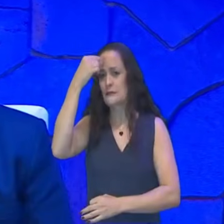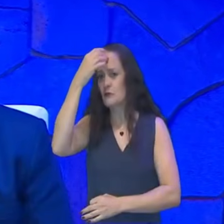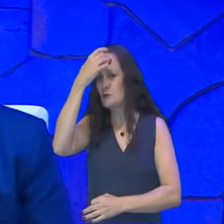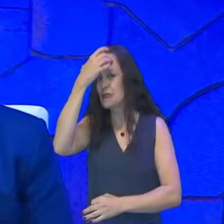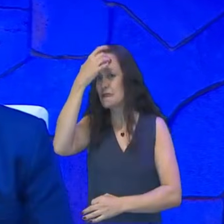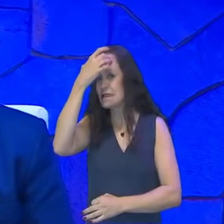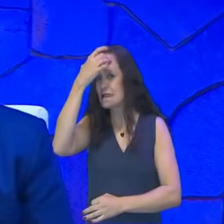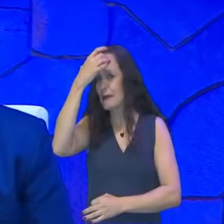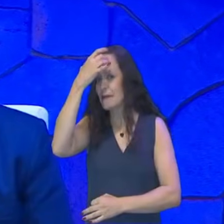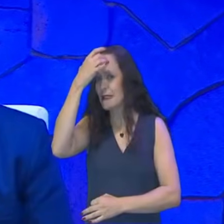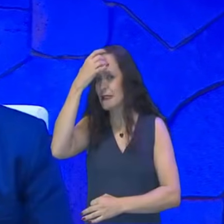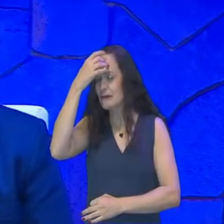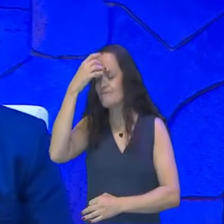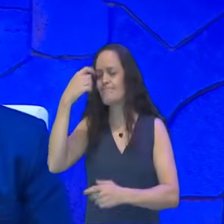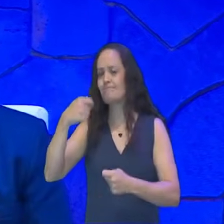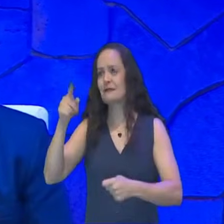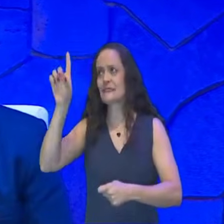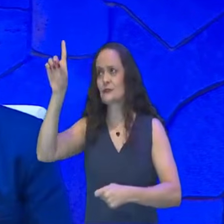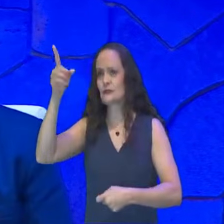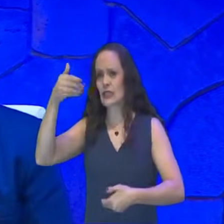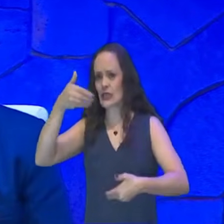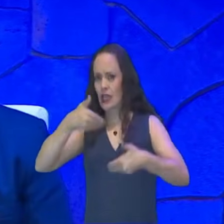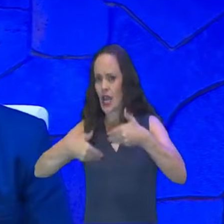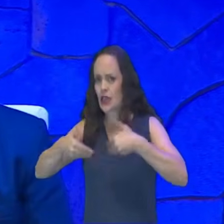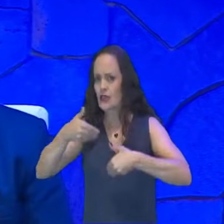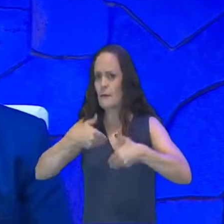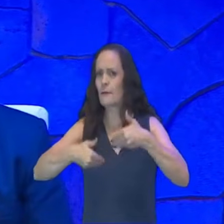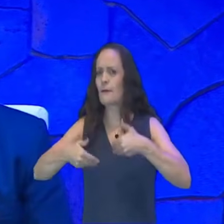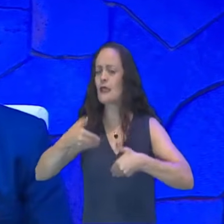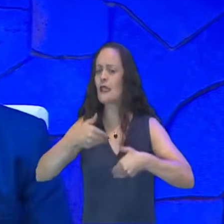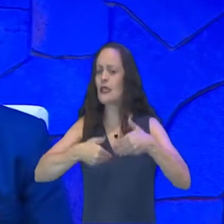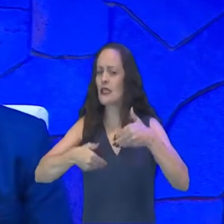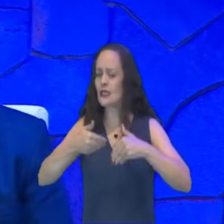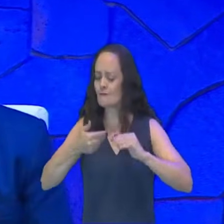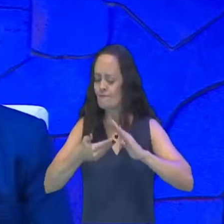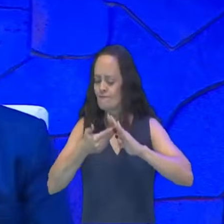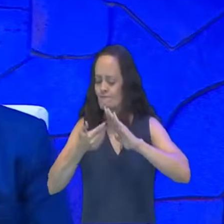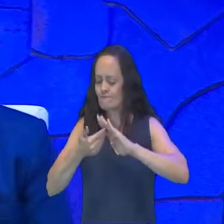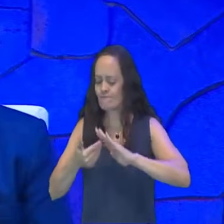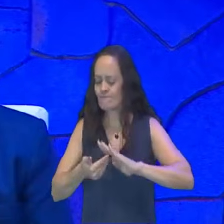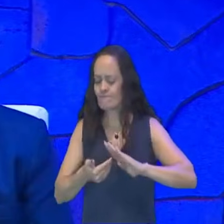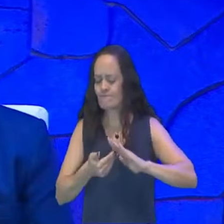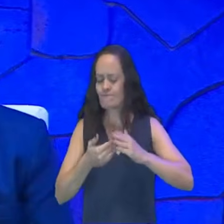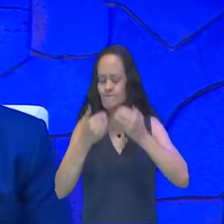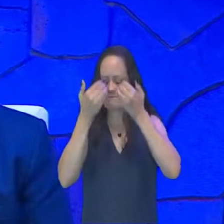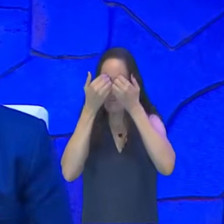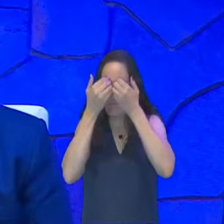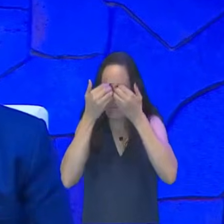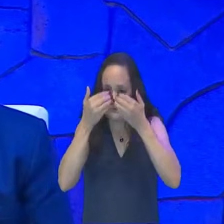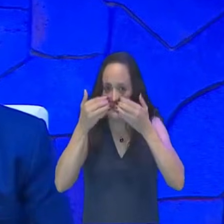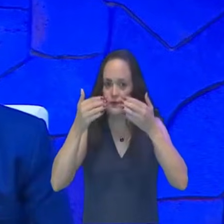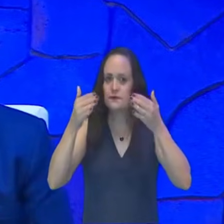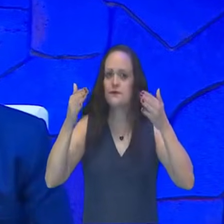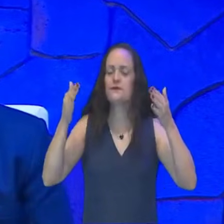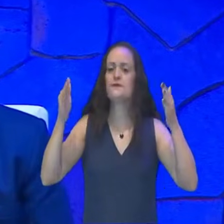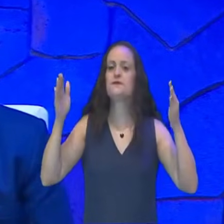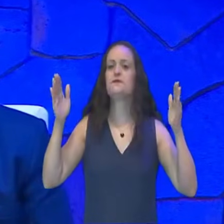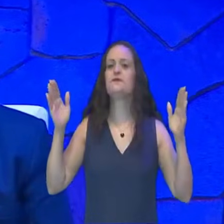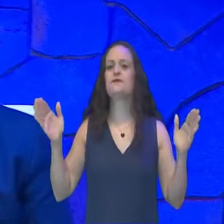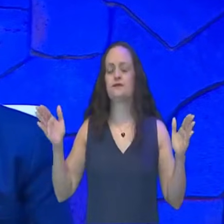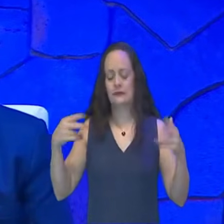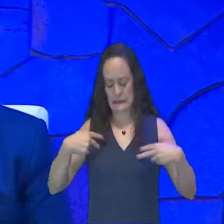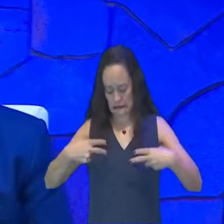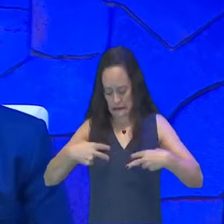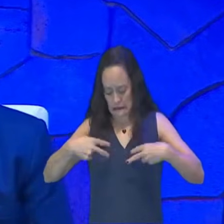para que possamos ser tratados por Deus e sairmos dessa cegueira, para que possamos enxergar de fato o nosso